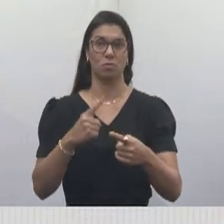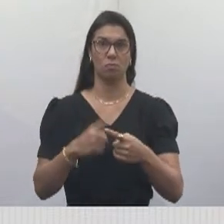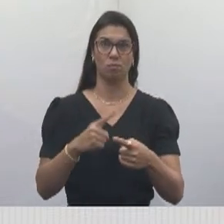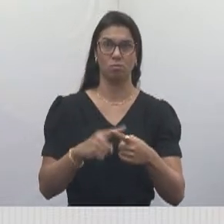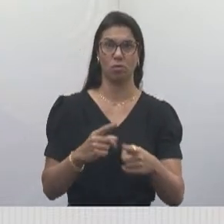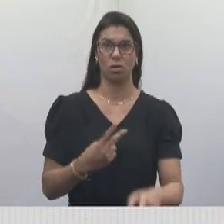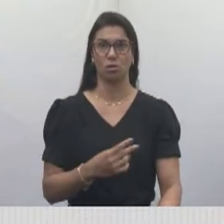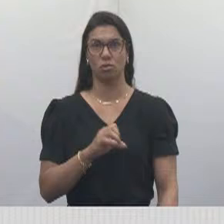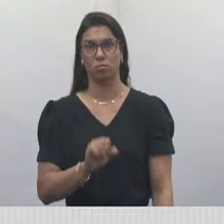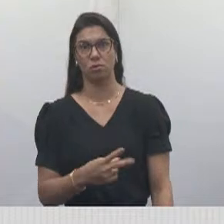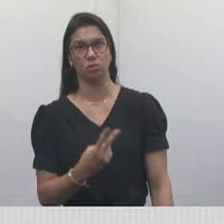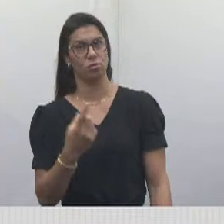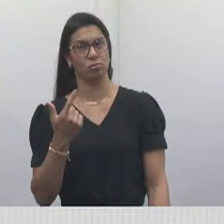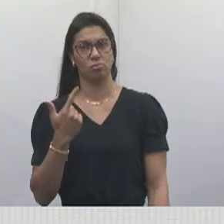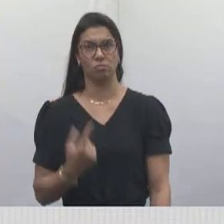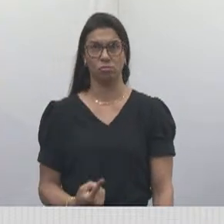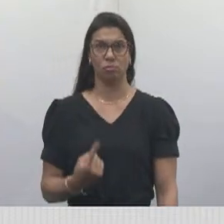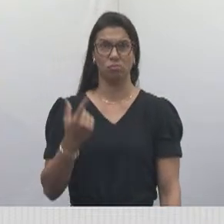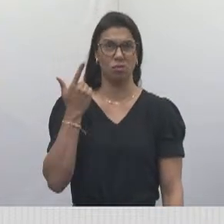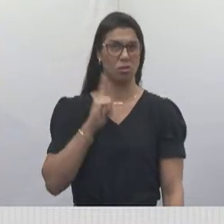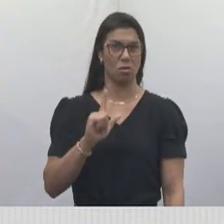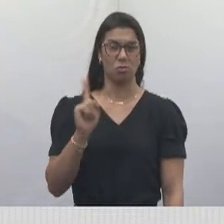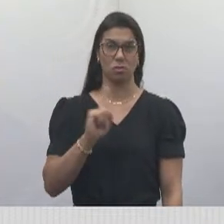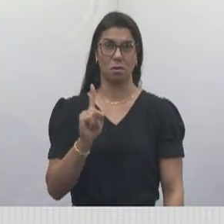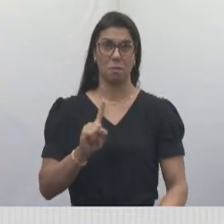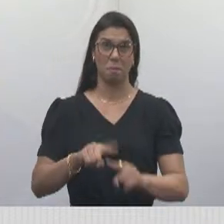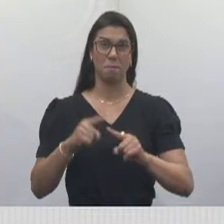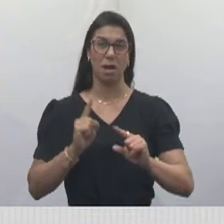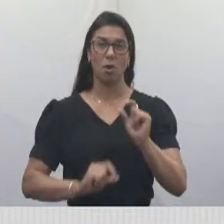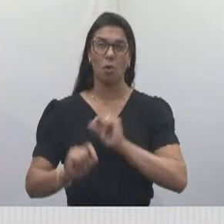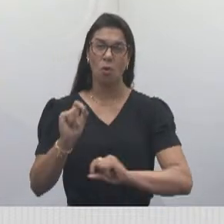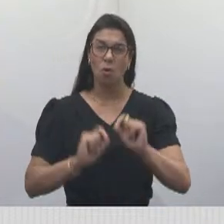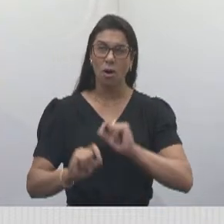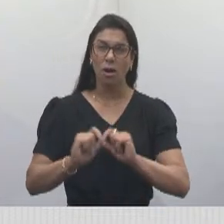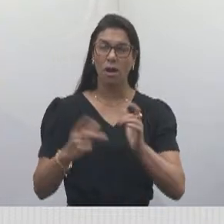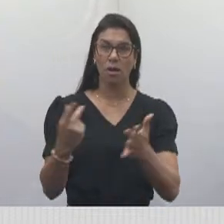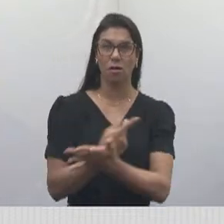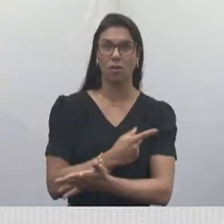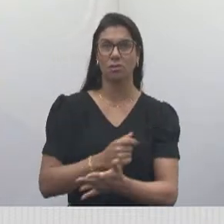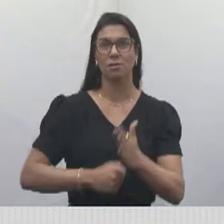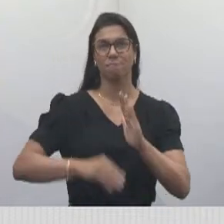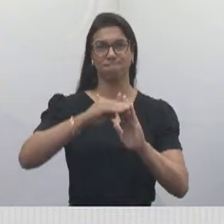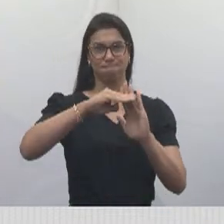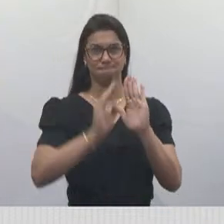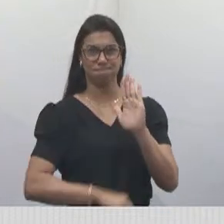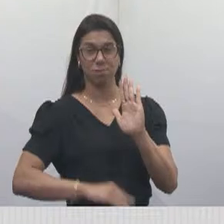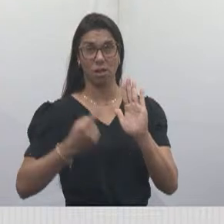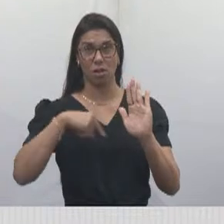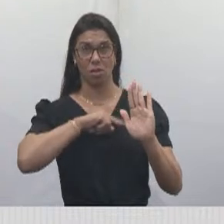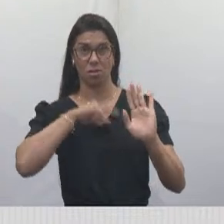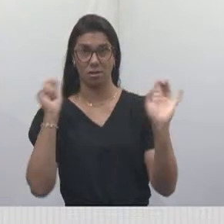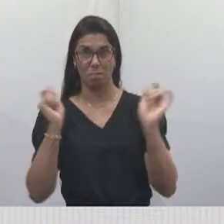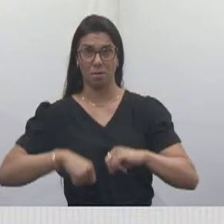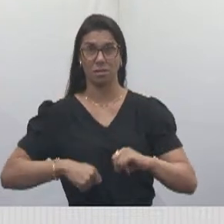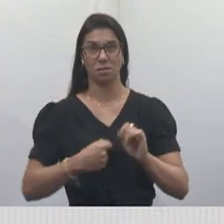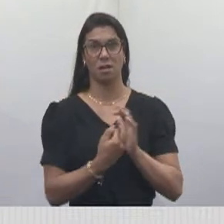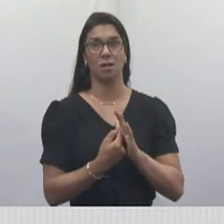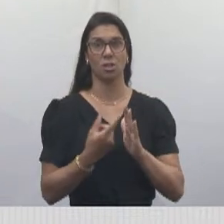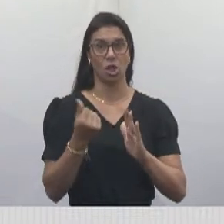ano de 2021. O que isto gera de consequência? Redução da nossa capacidade de